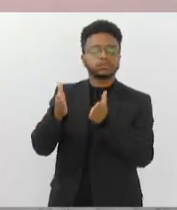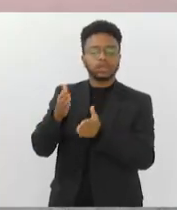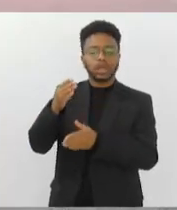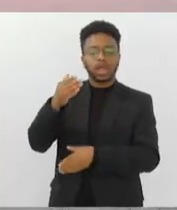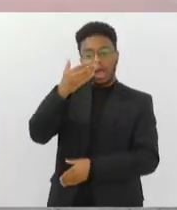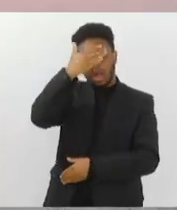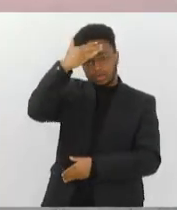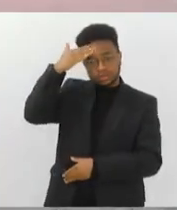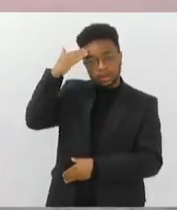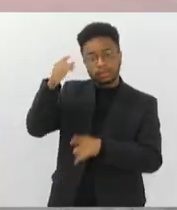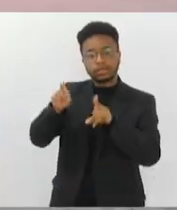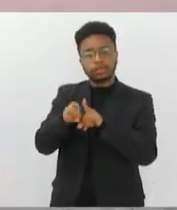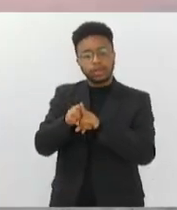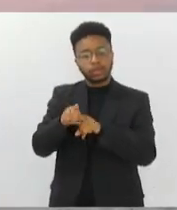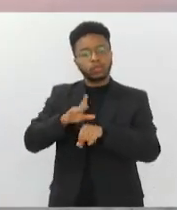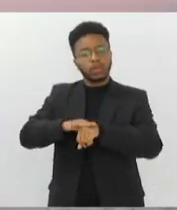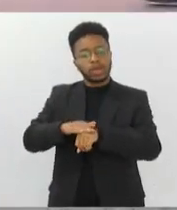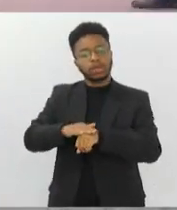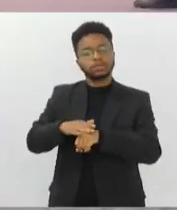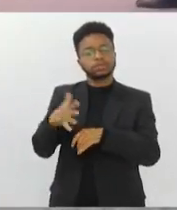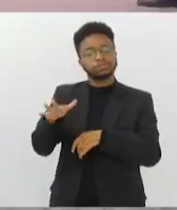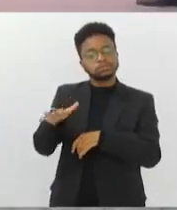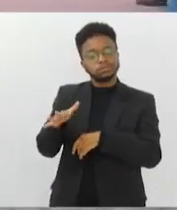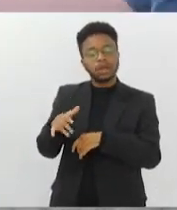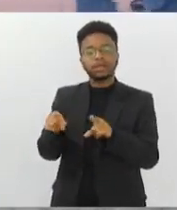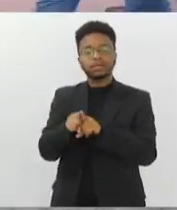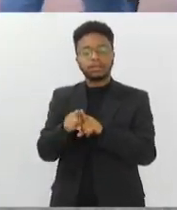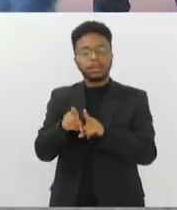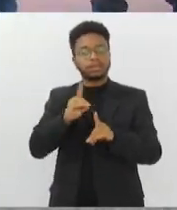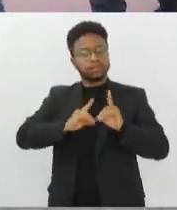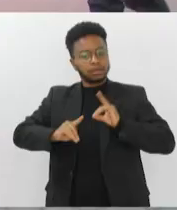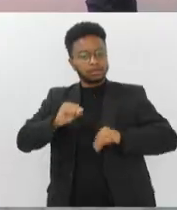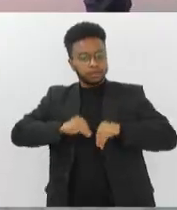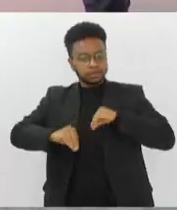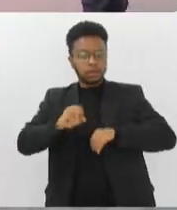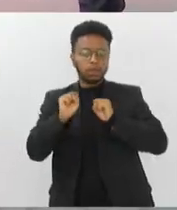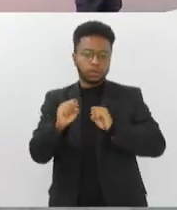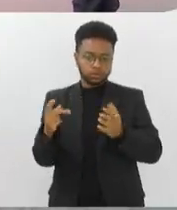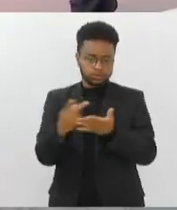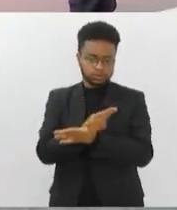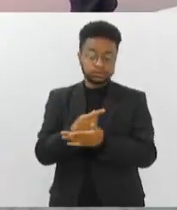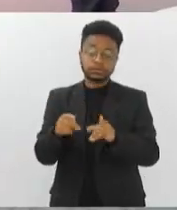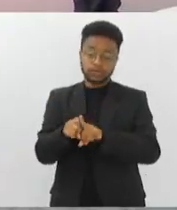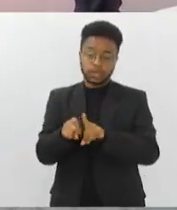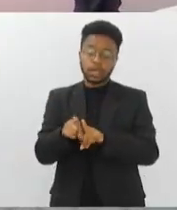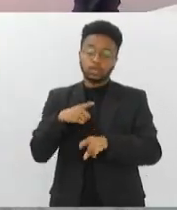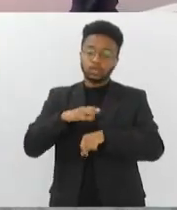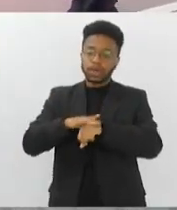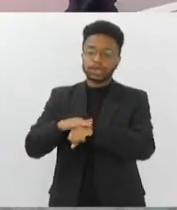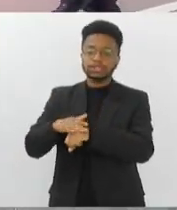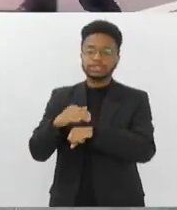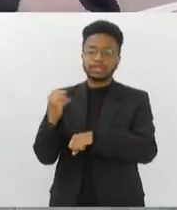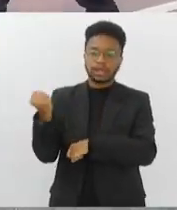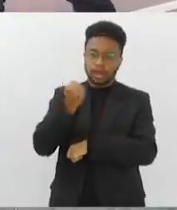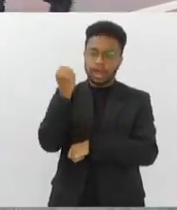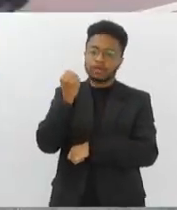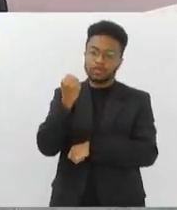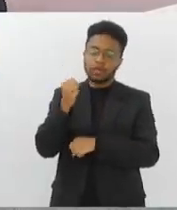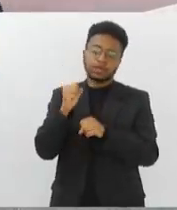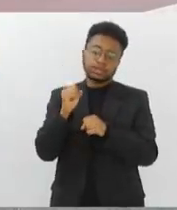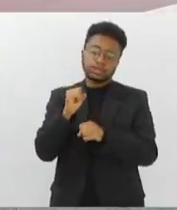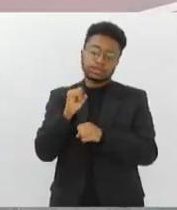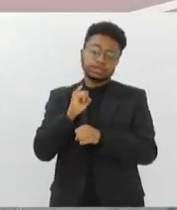processos depressivos também pode gerar pela inflamação pelo tabagismo. Então, doenças sérias e graves, né, que seriam